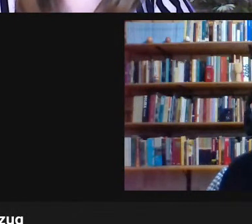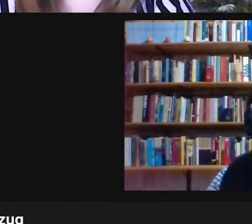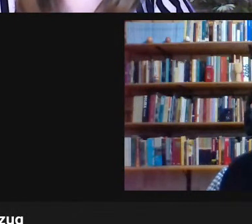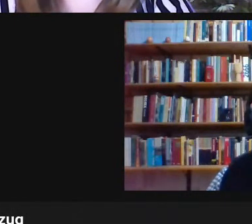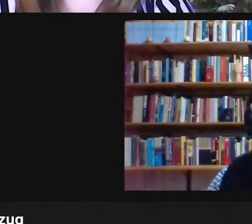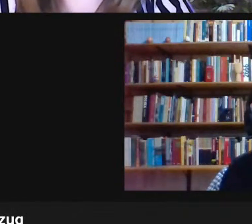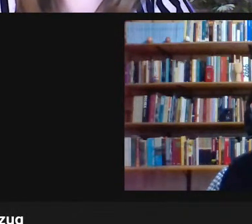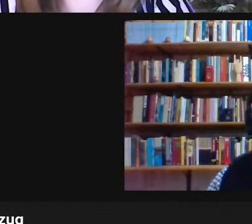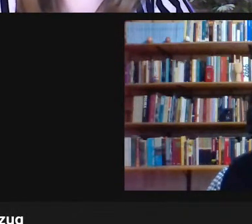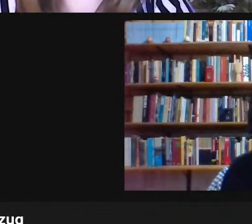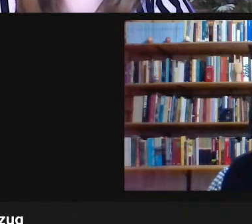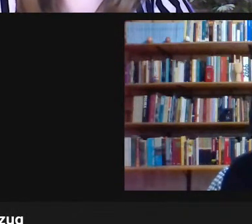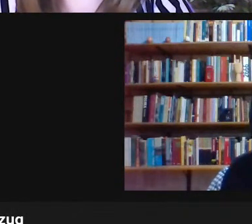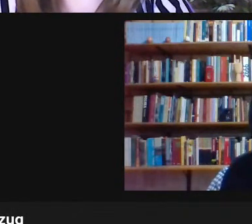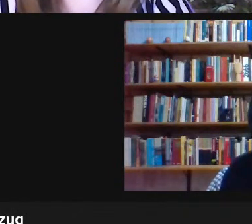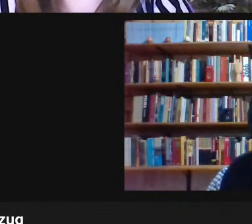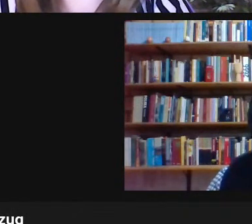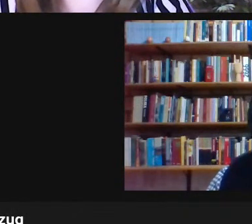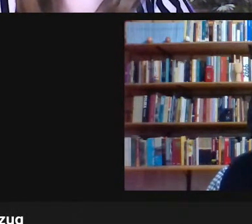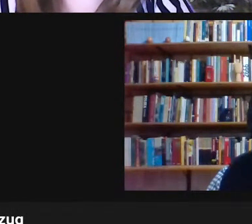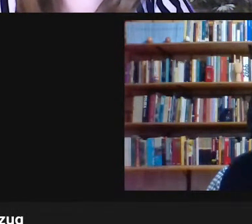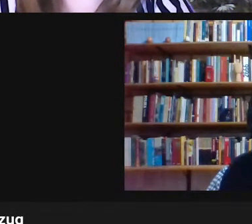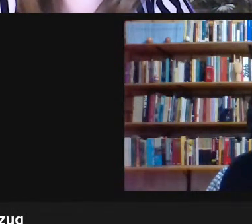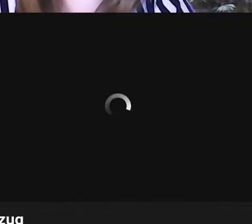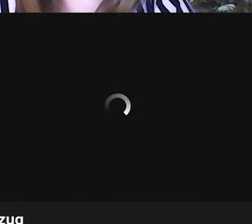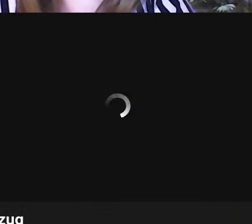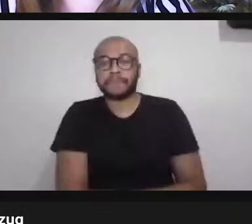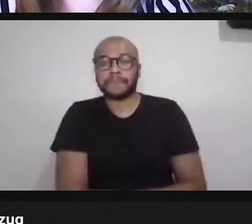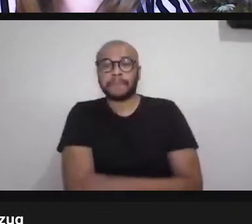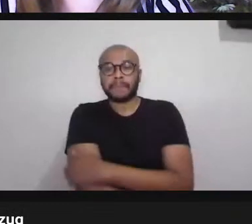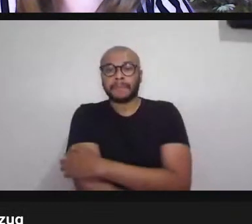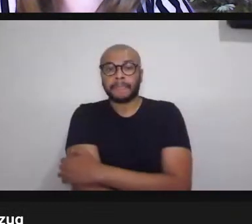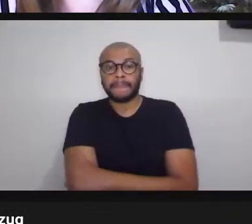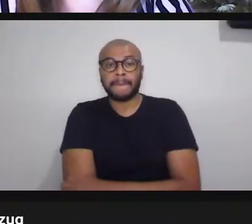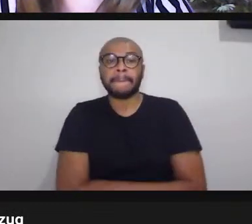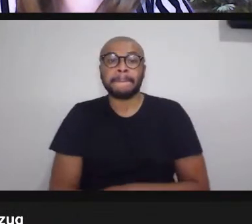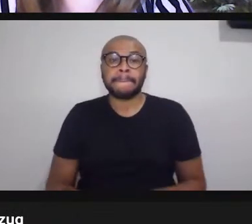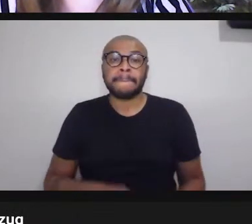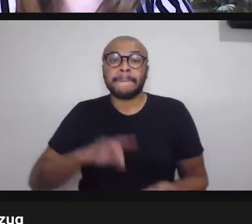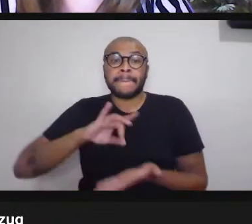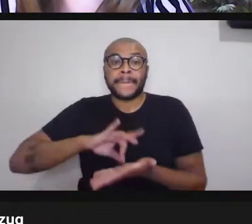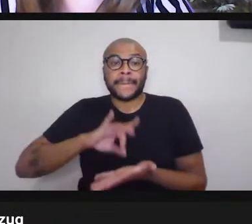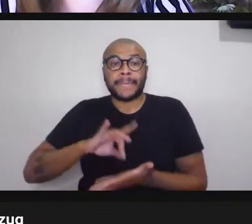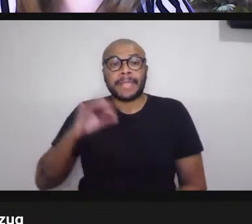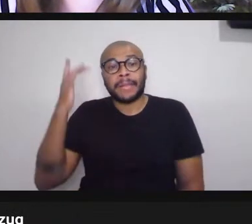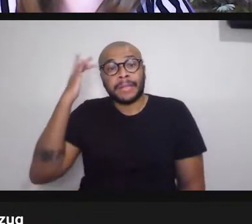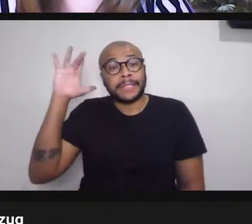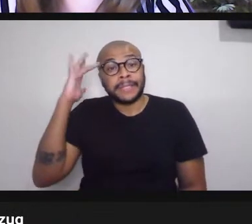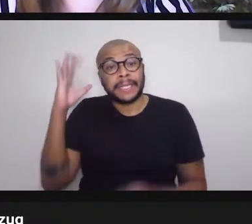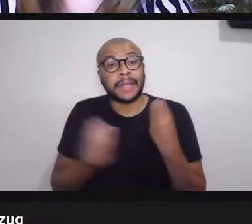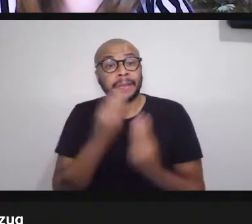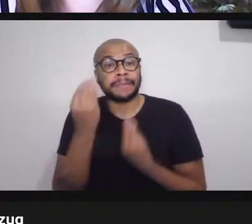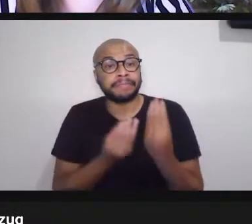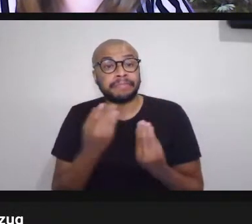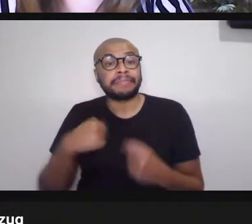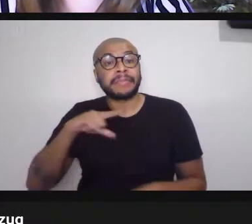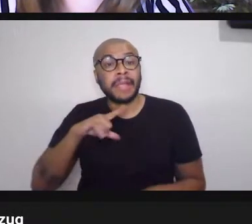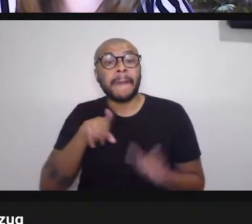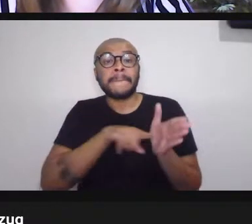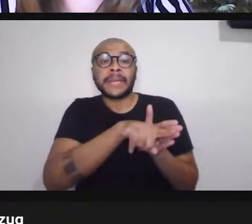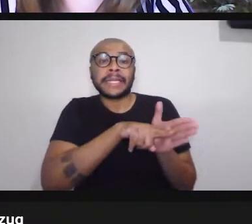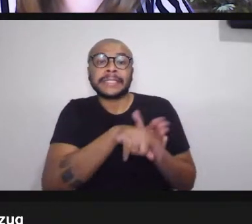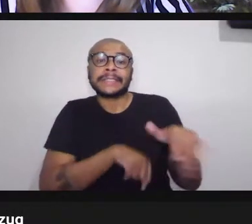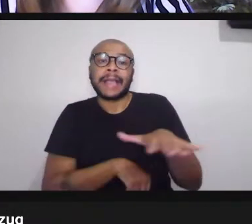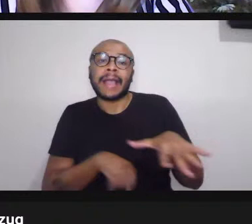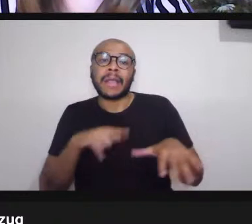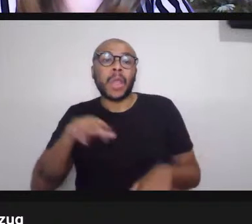no Brasil, muitas vezes a gente pode tentar chegar a nome original, mas realmente eu não sei o quanto isso foi pesquisado.